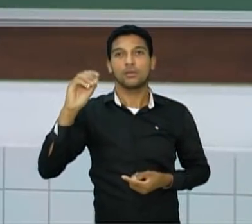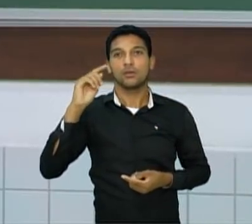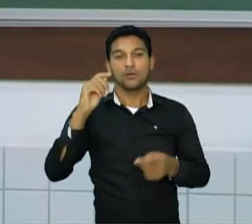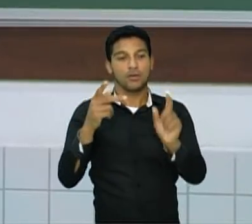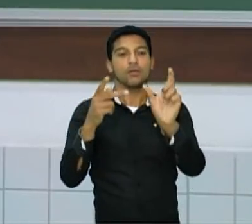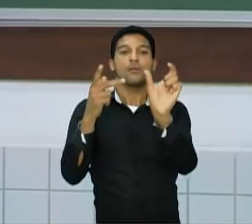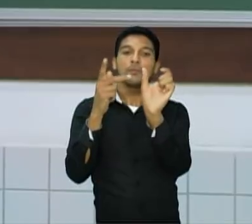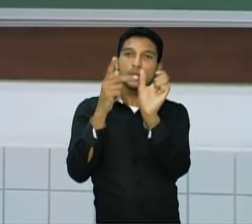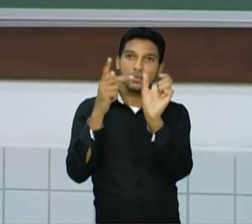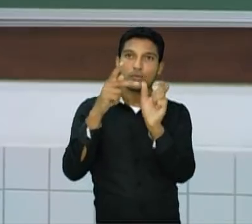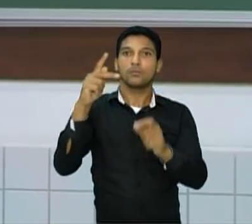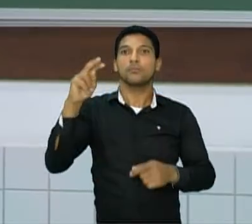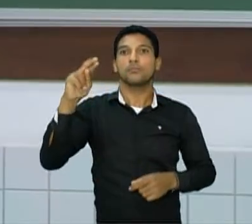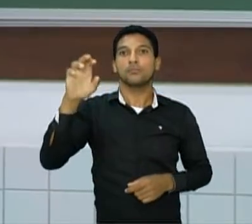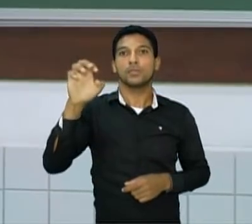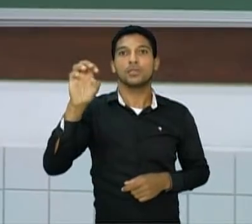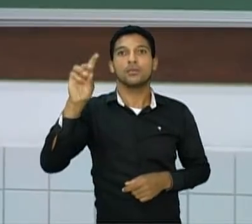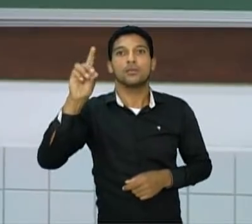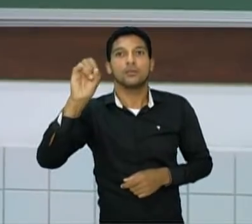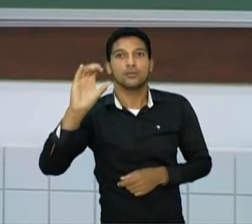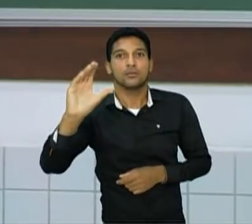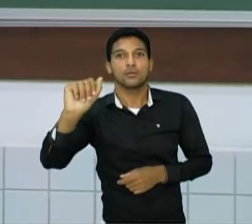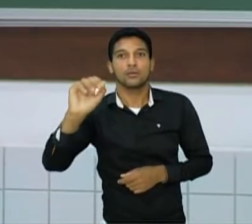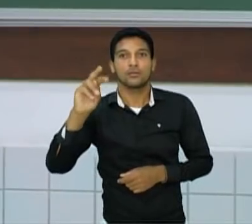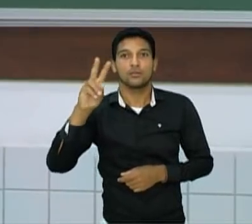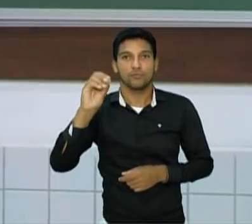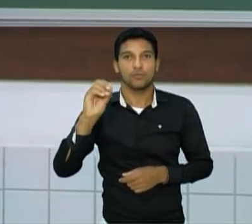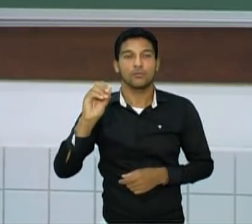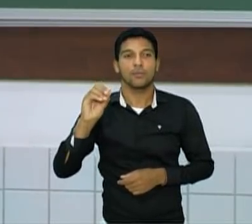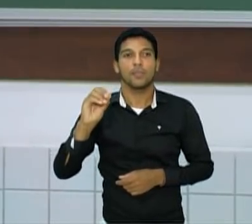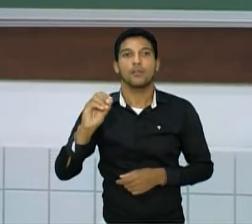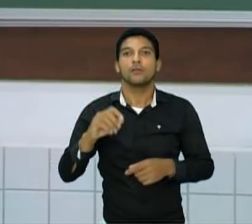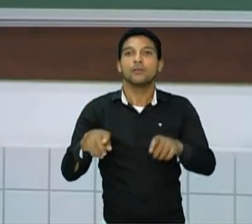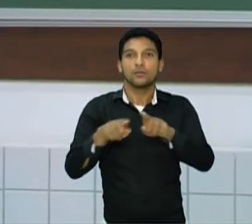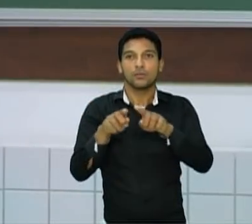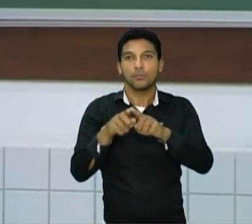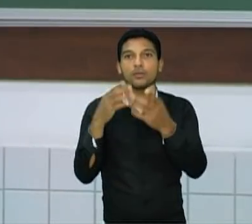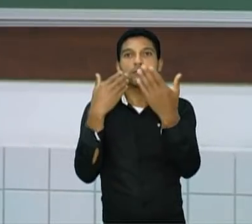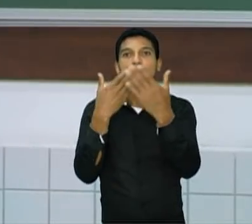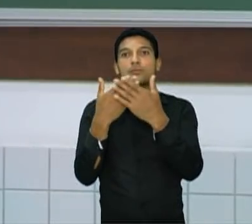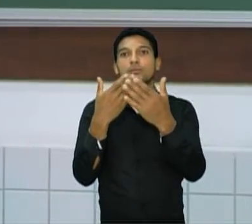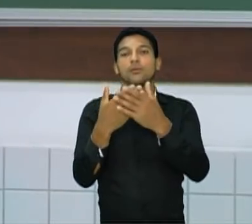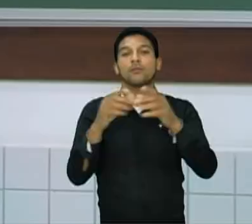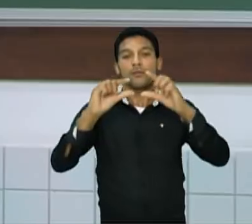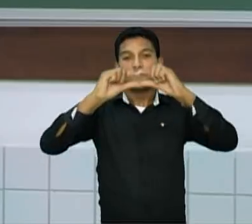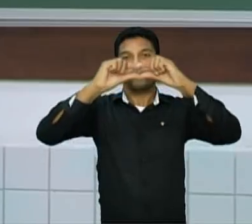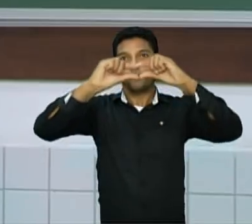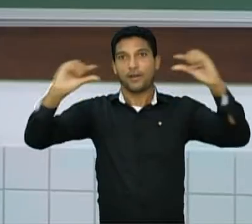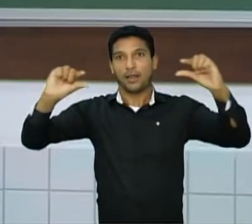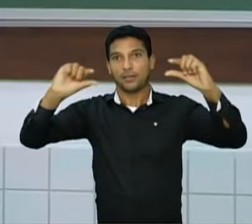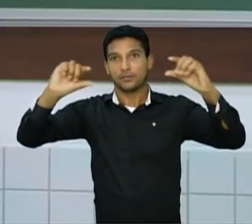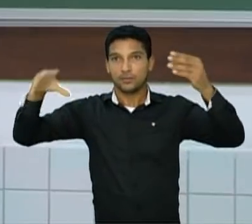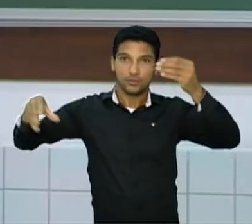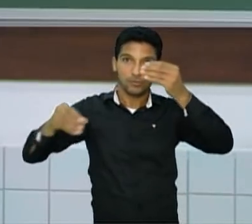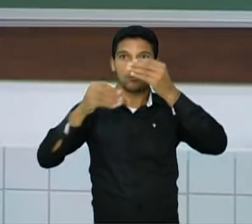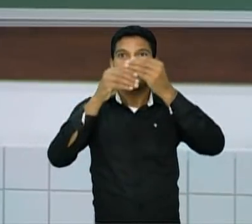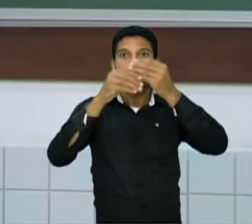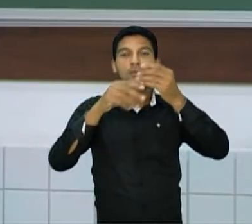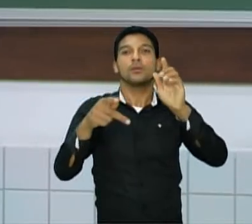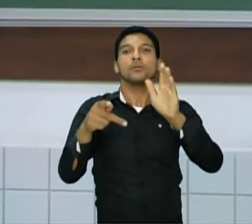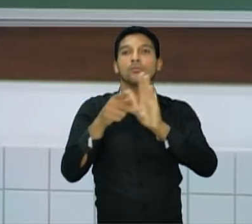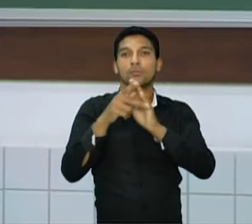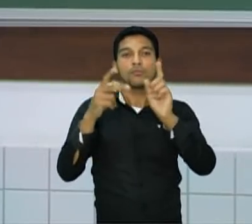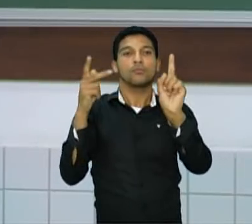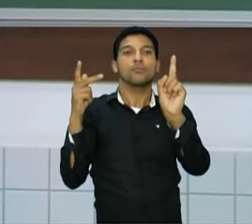Nós também estudamos mais de perto hoje as orações subordinadas substantivas predicativas e